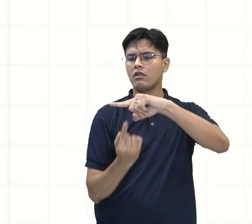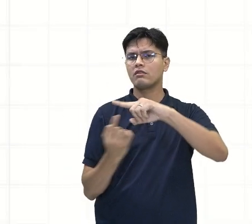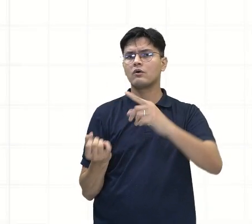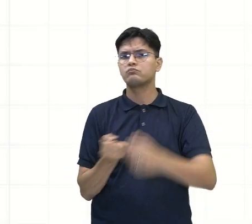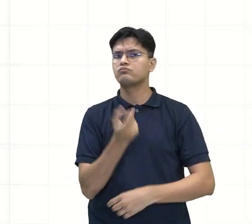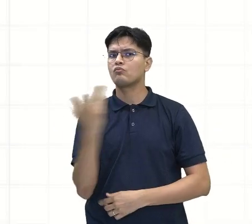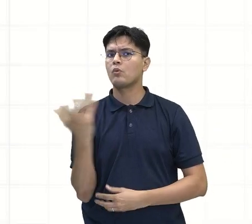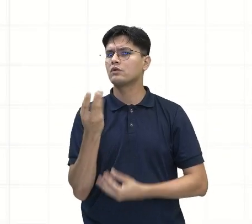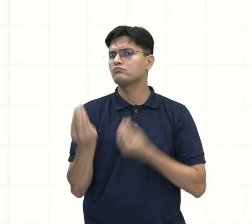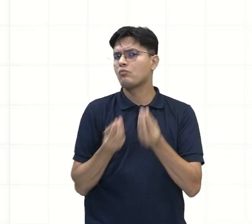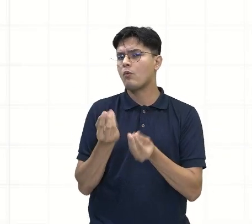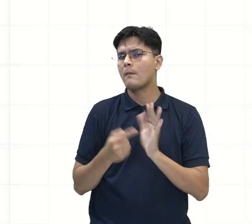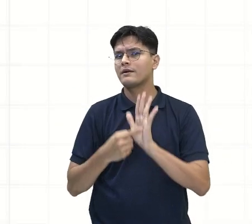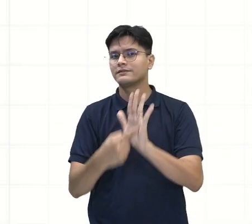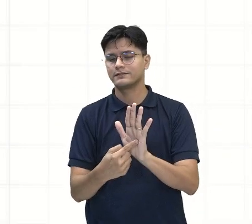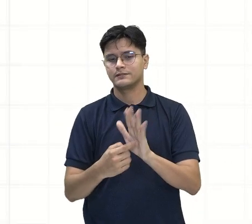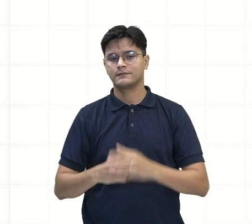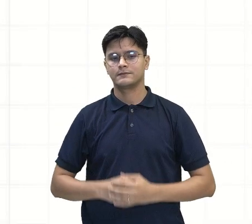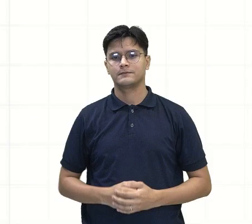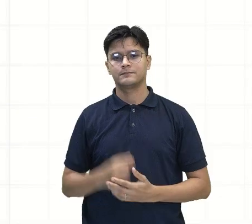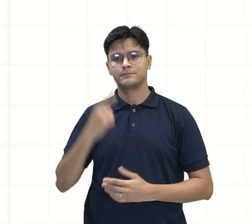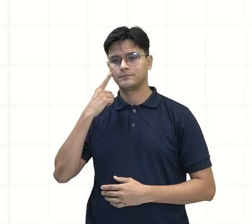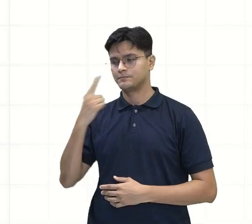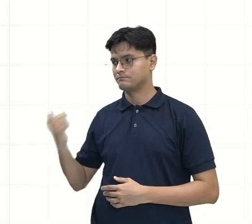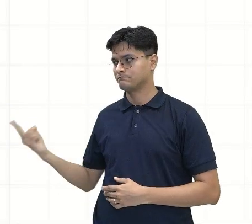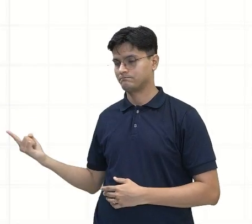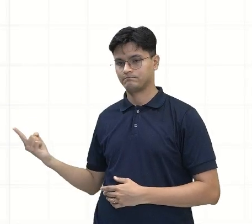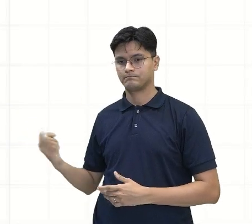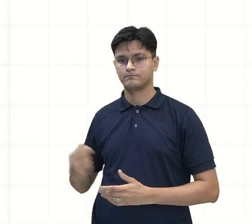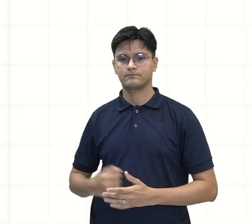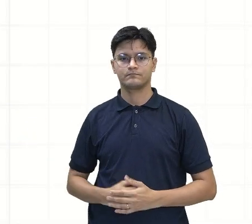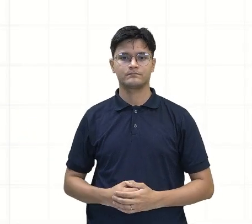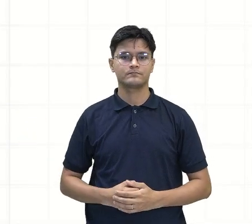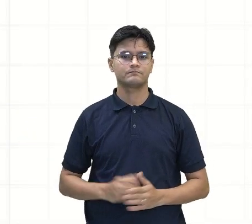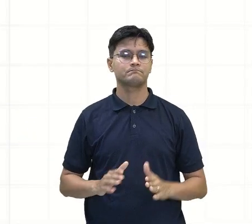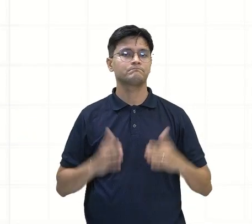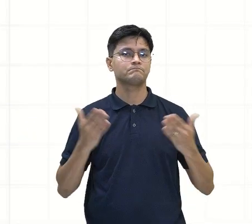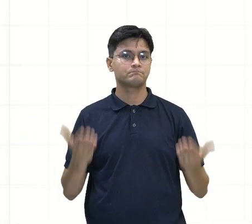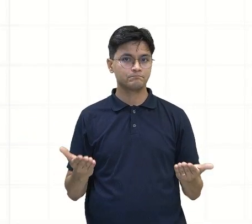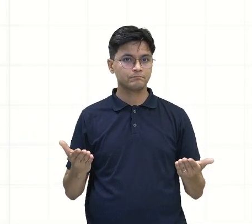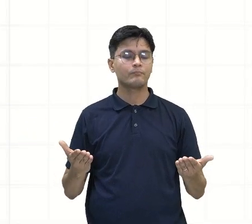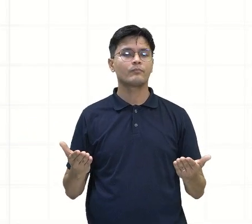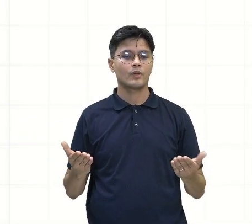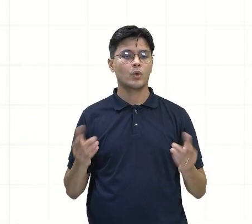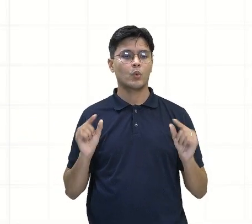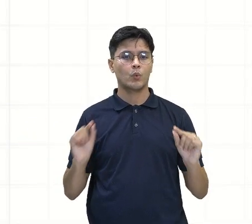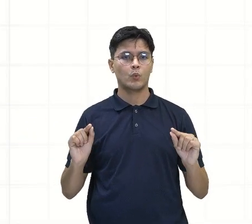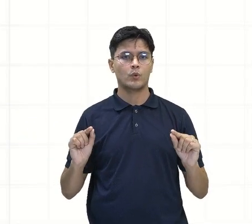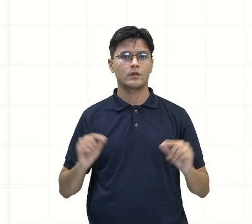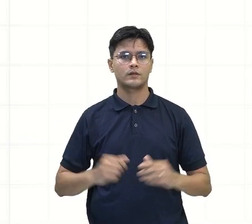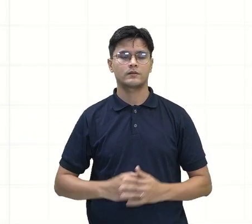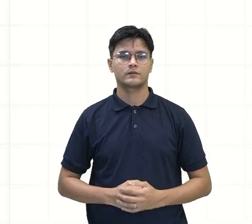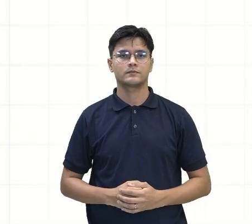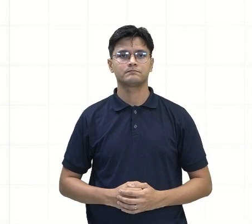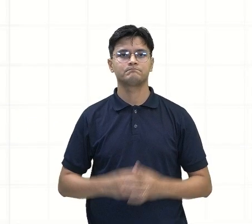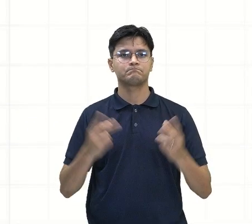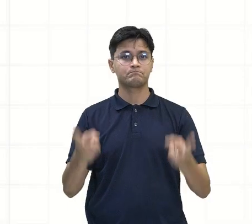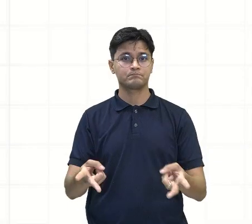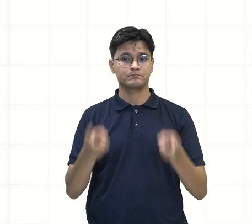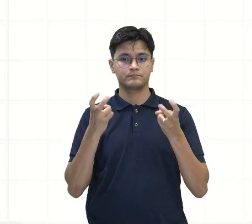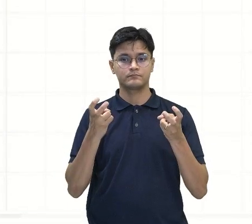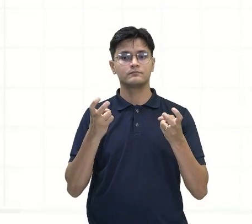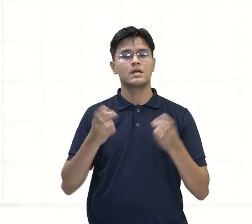em Netuno está no intervalo. Muito bem. Então, vejam